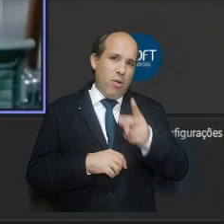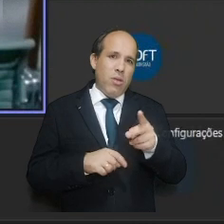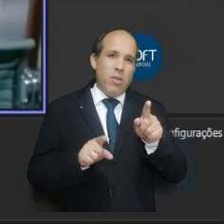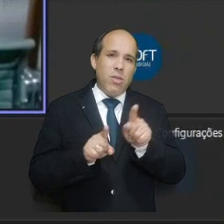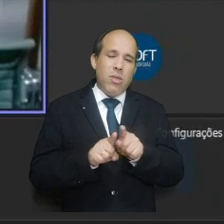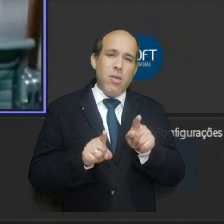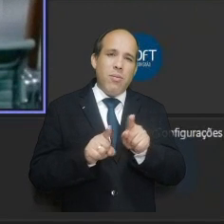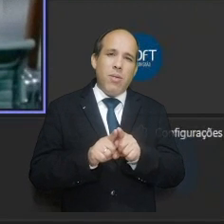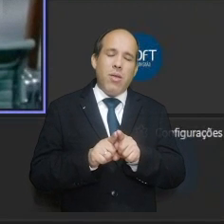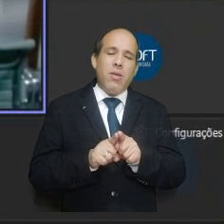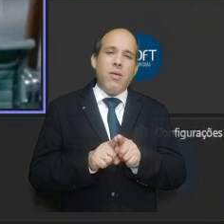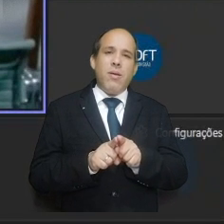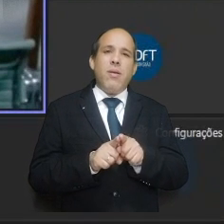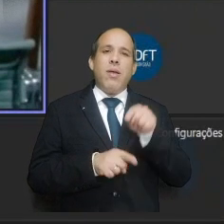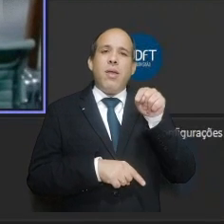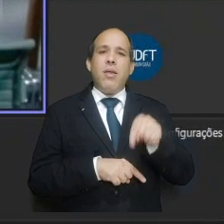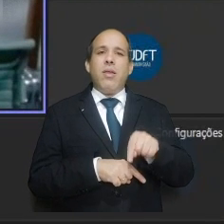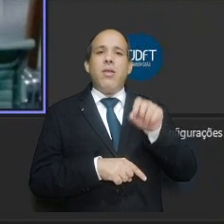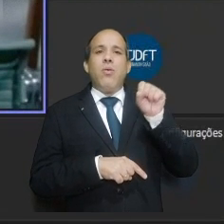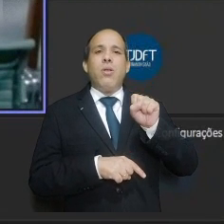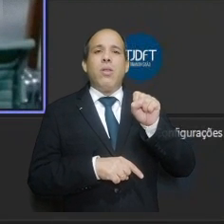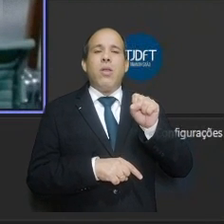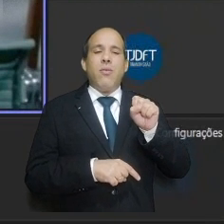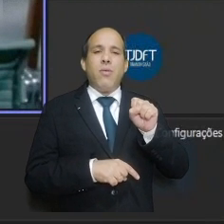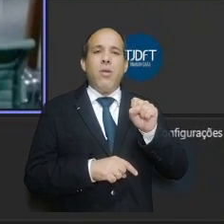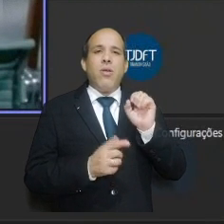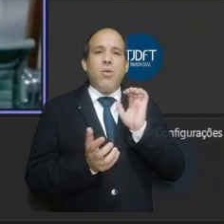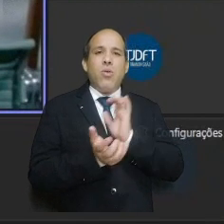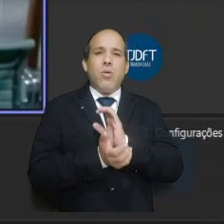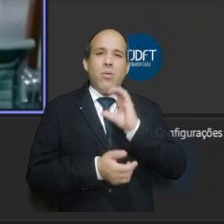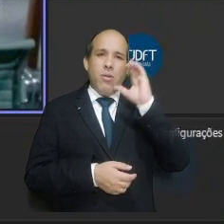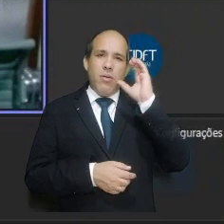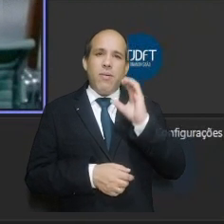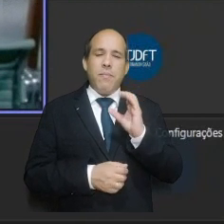grande, e eu trago no voto também aqui um precedente, aqui da